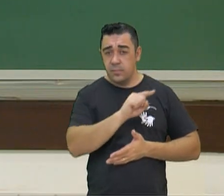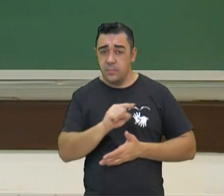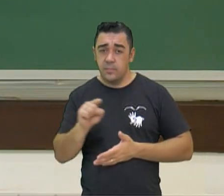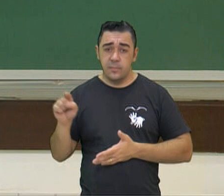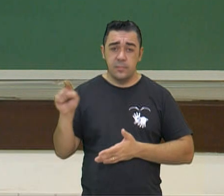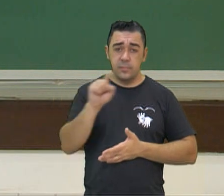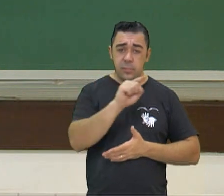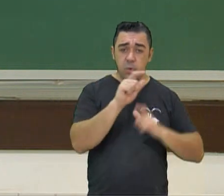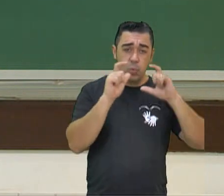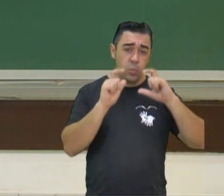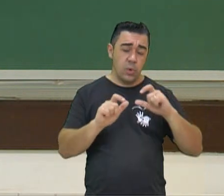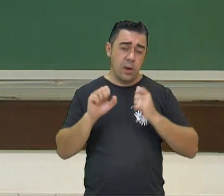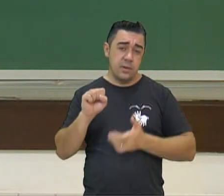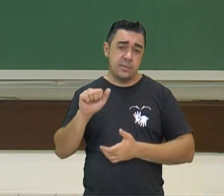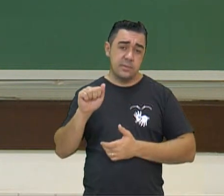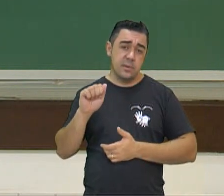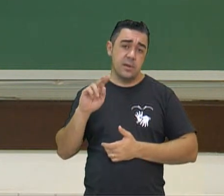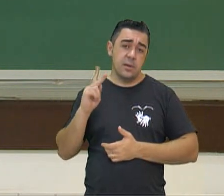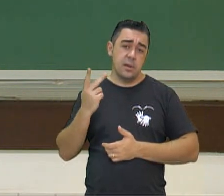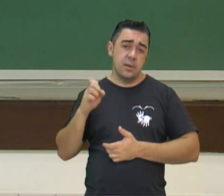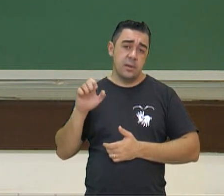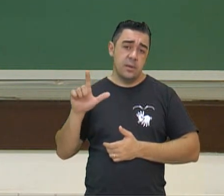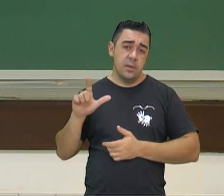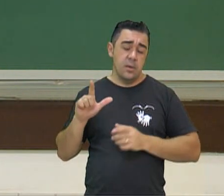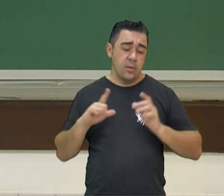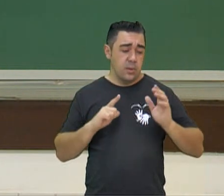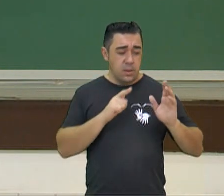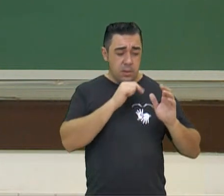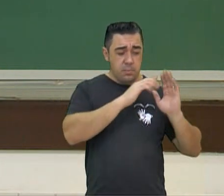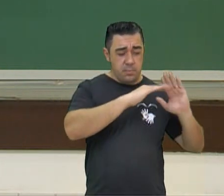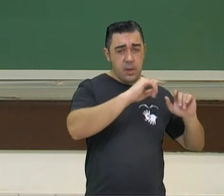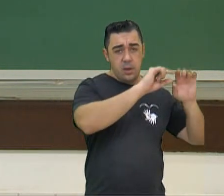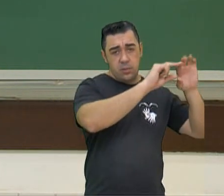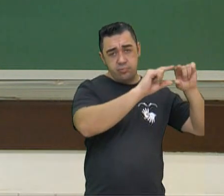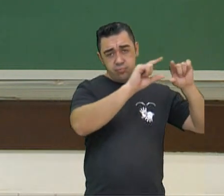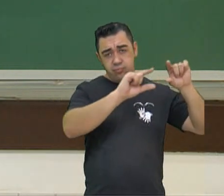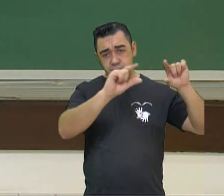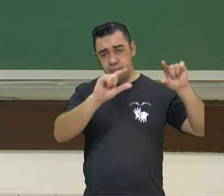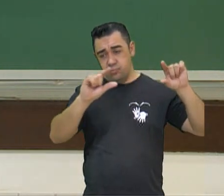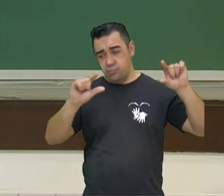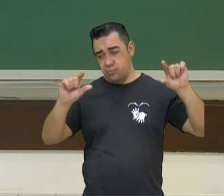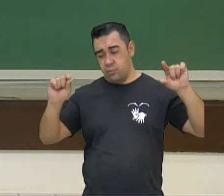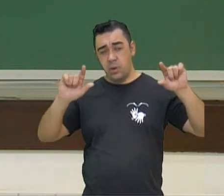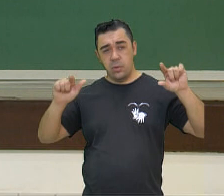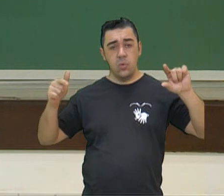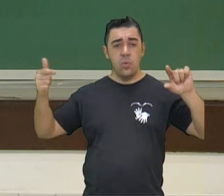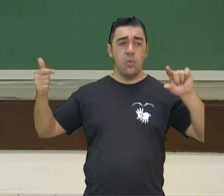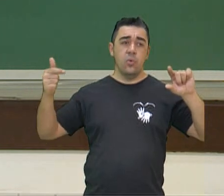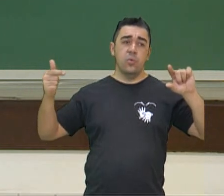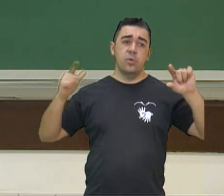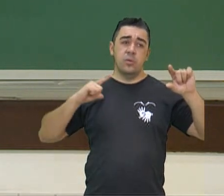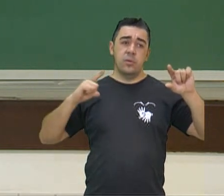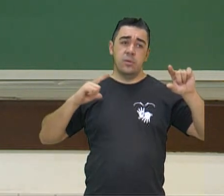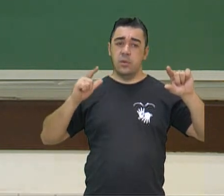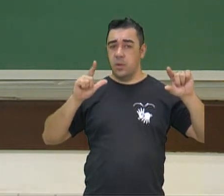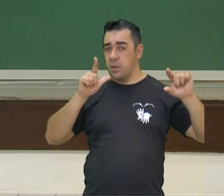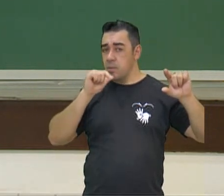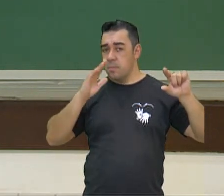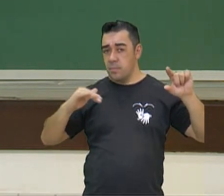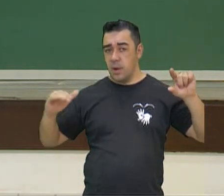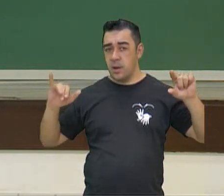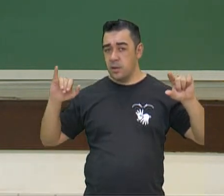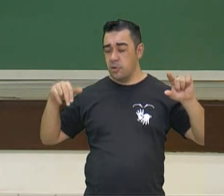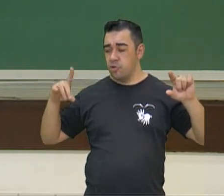dominar, que sai desde o Oceano Atlântico até as margens do Oceano Índico, lá